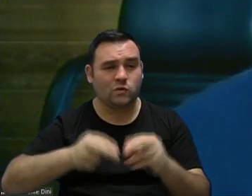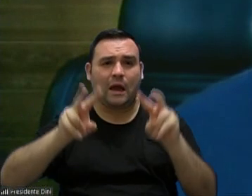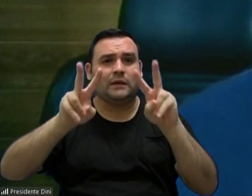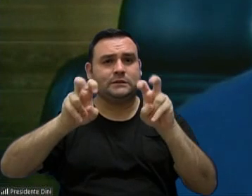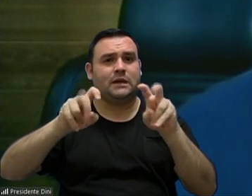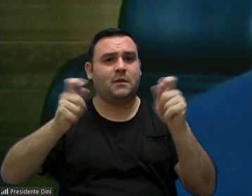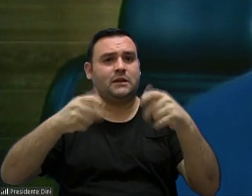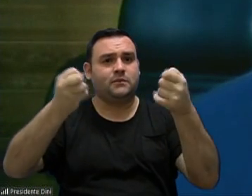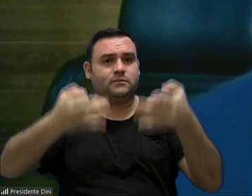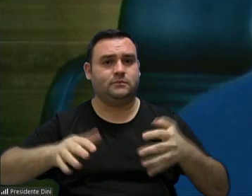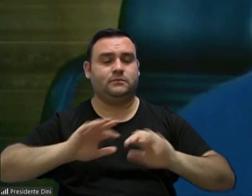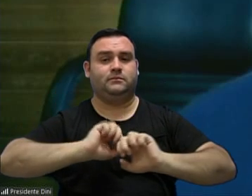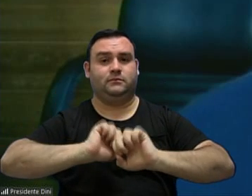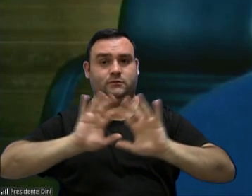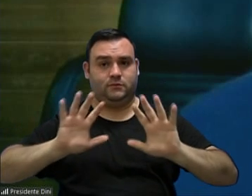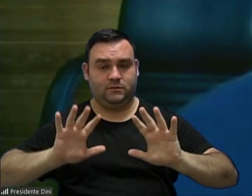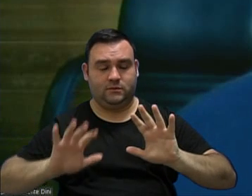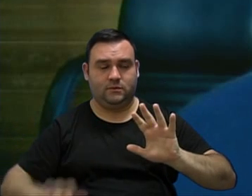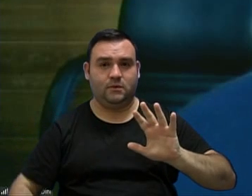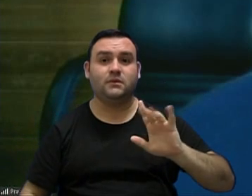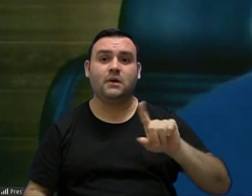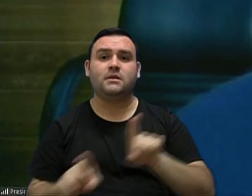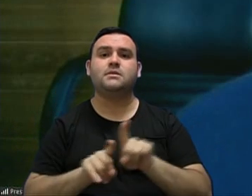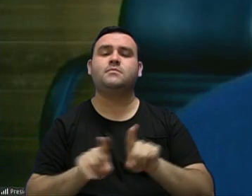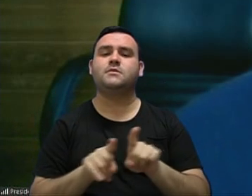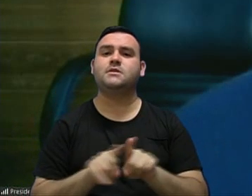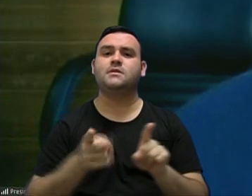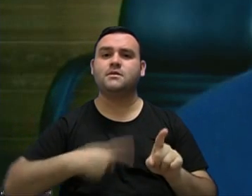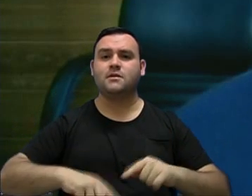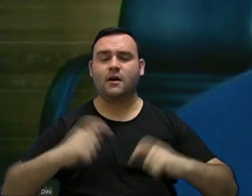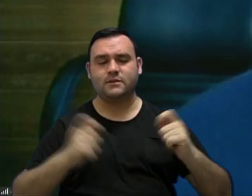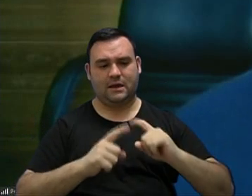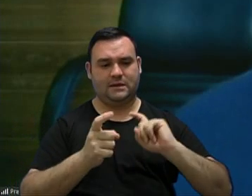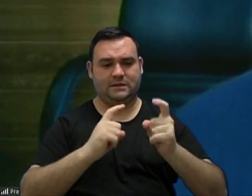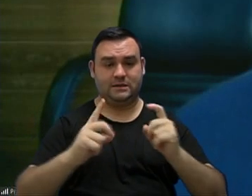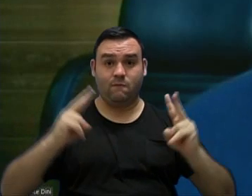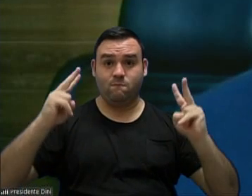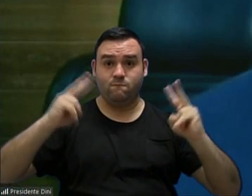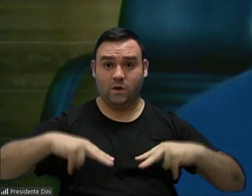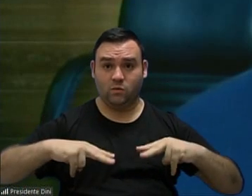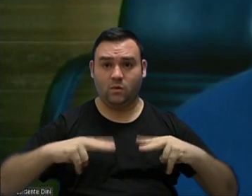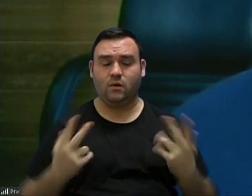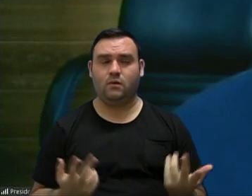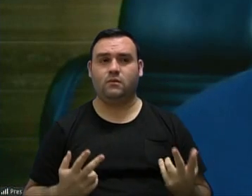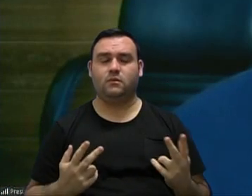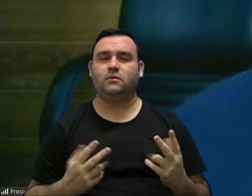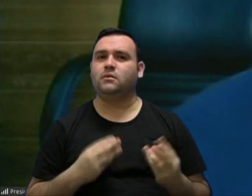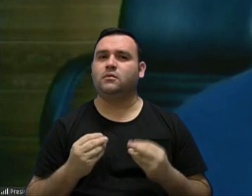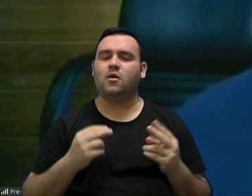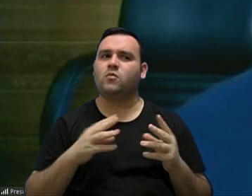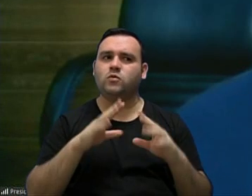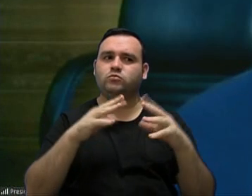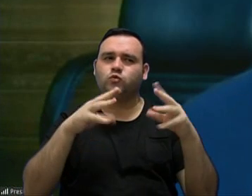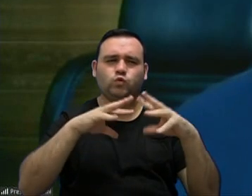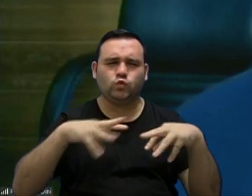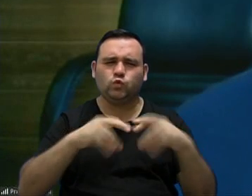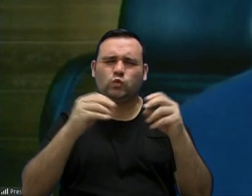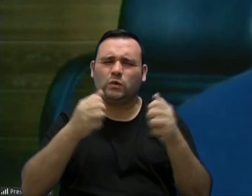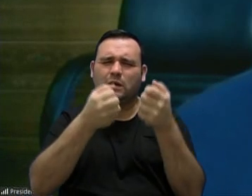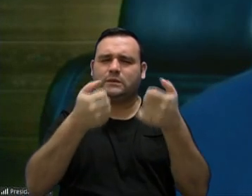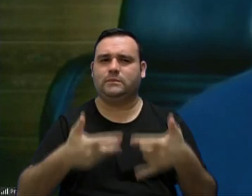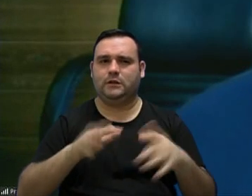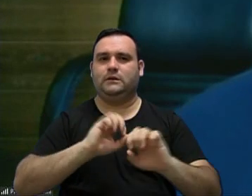assunto seja esclarecido e nós possamos fazer uma sessão virtual com tudo esclarecido.